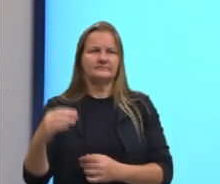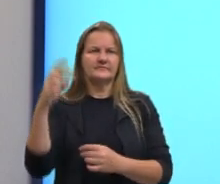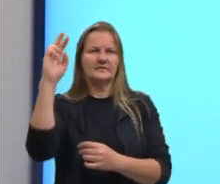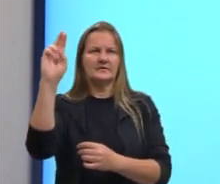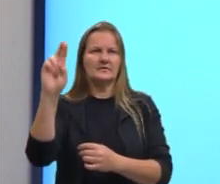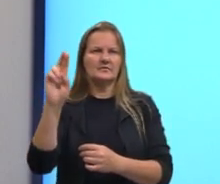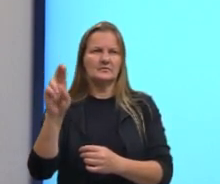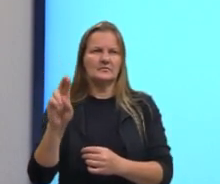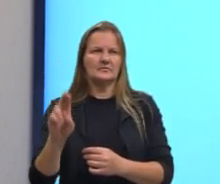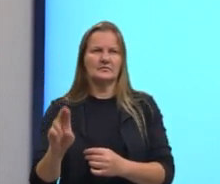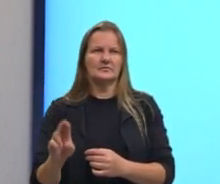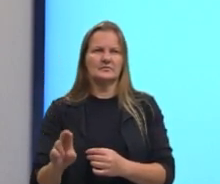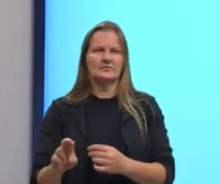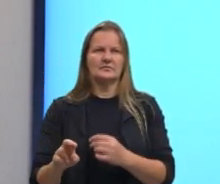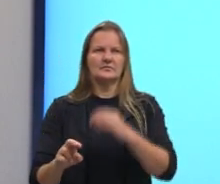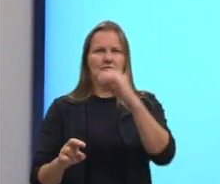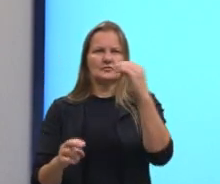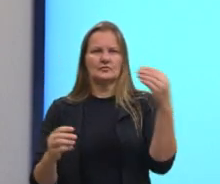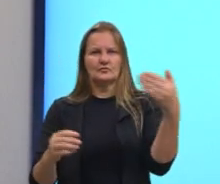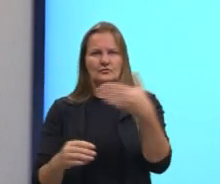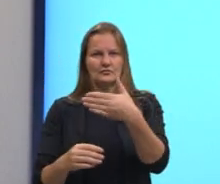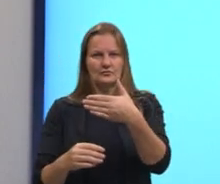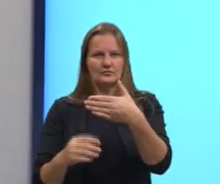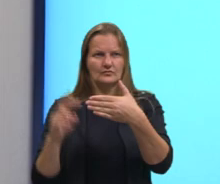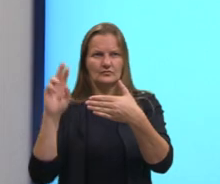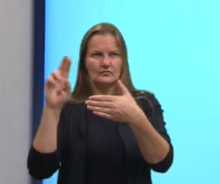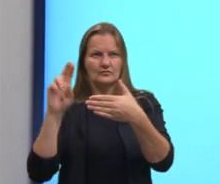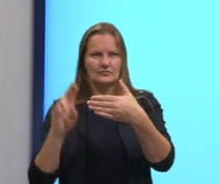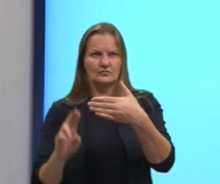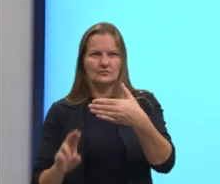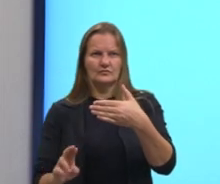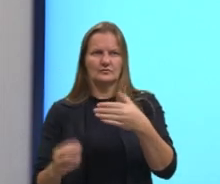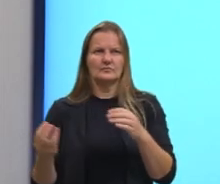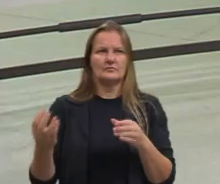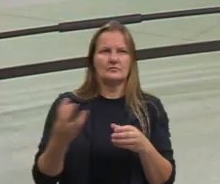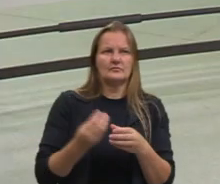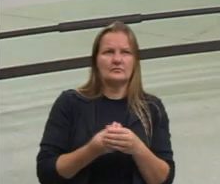são as resultantes das nossas operações feitas